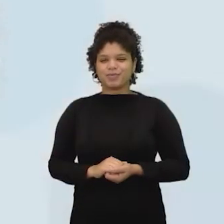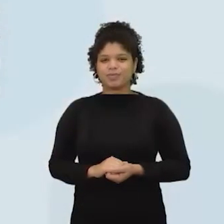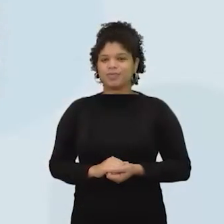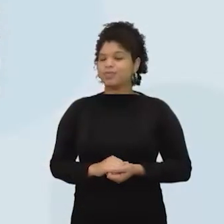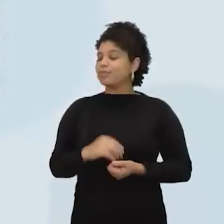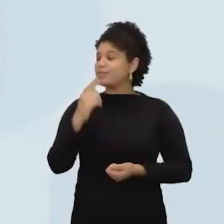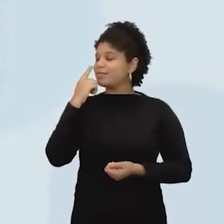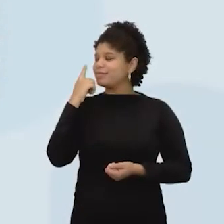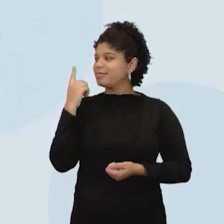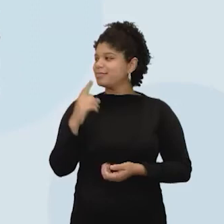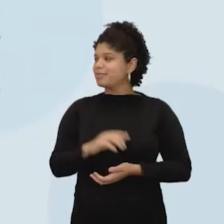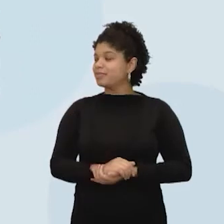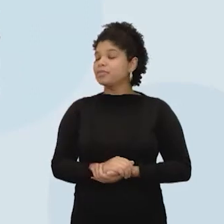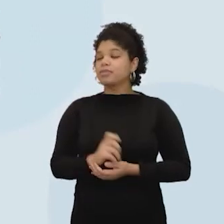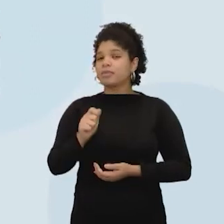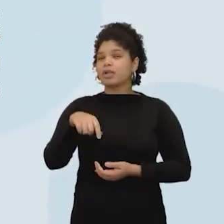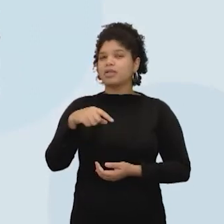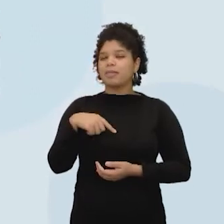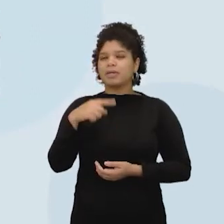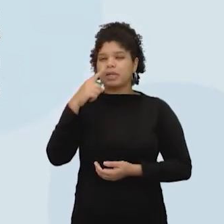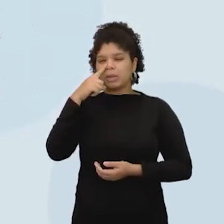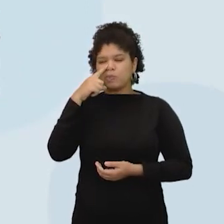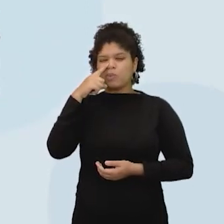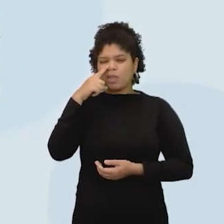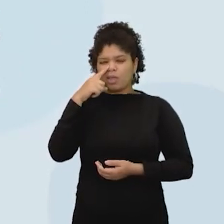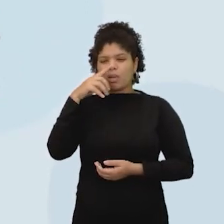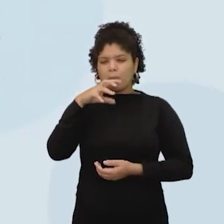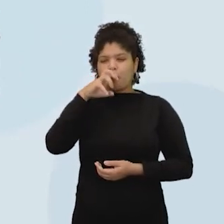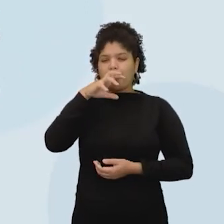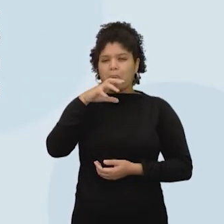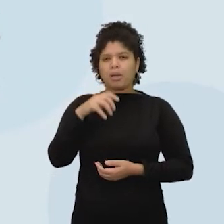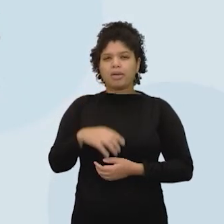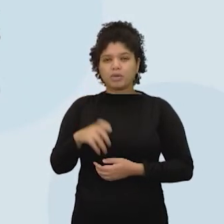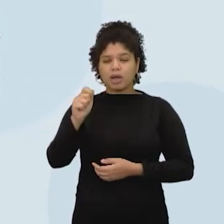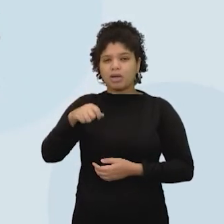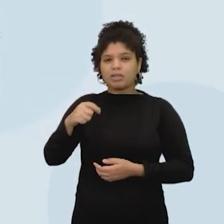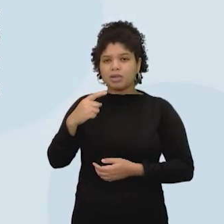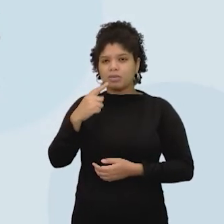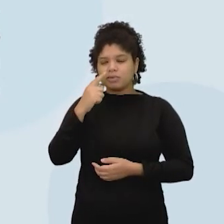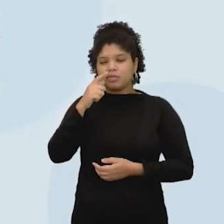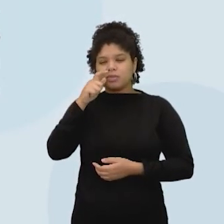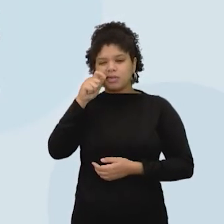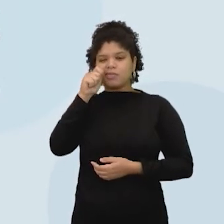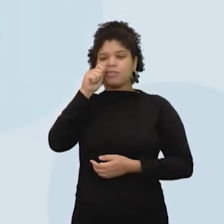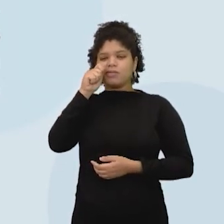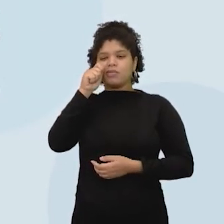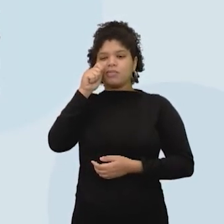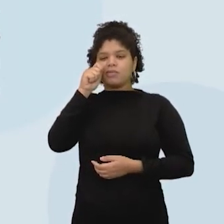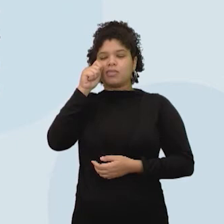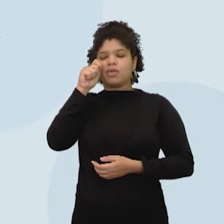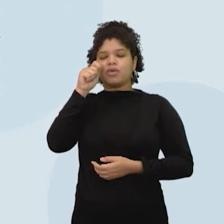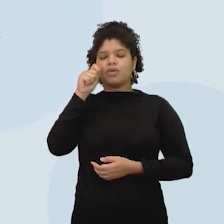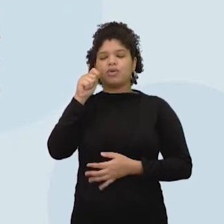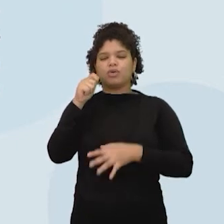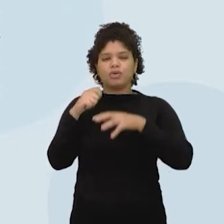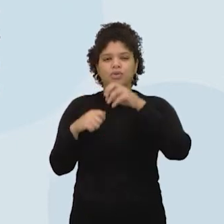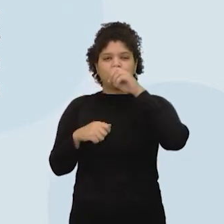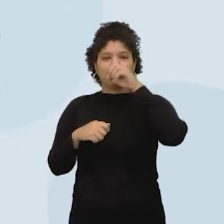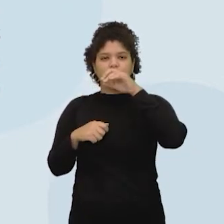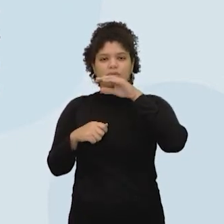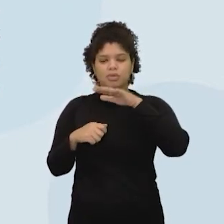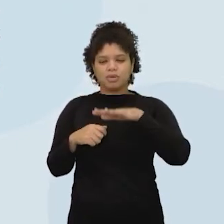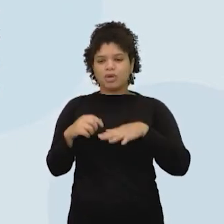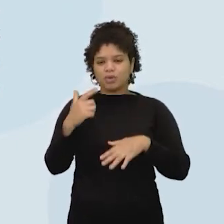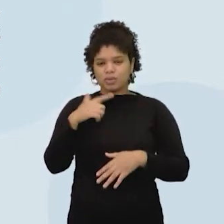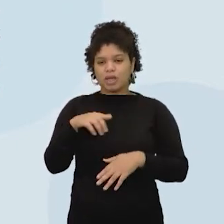soluções descongestionantes nasais, né, a gente também tem, para limpar lá, você voltar a respirar. Na produção do